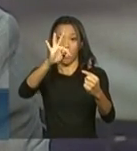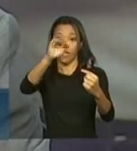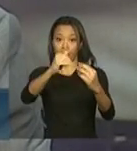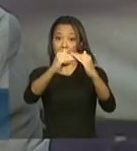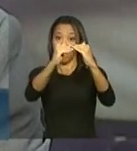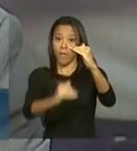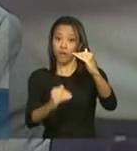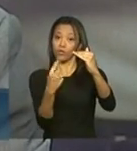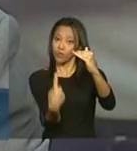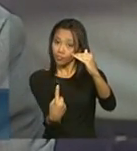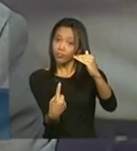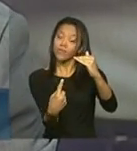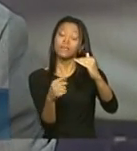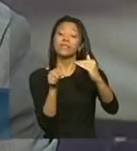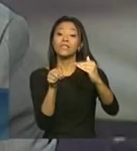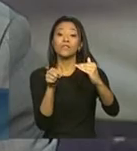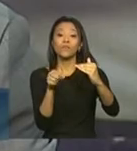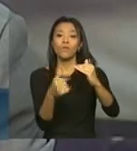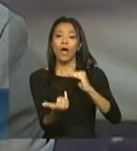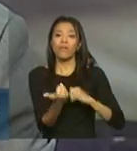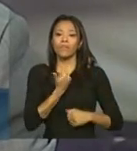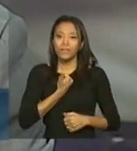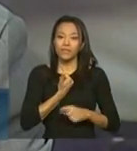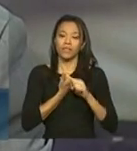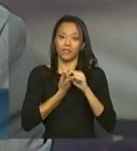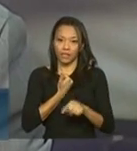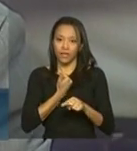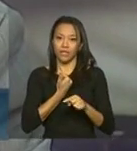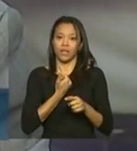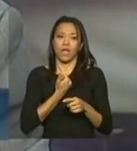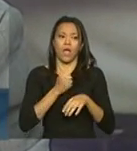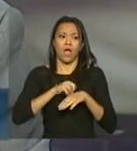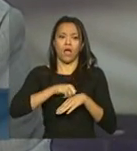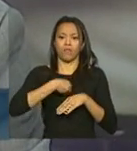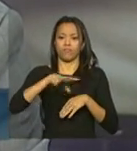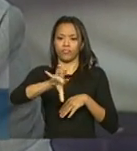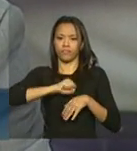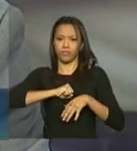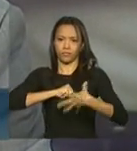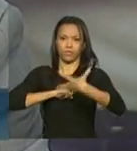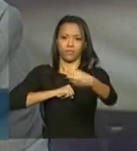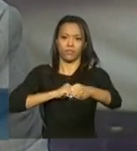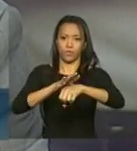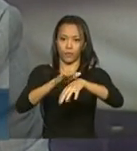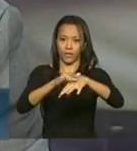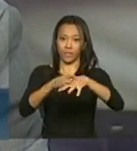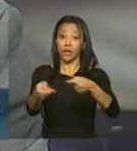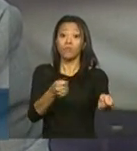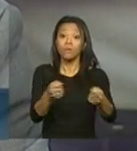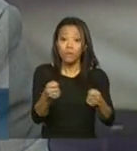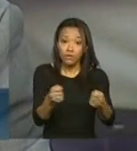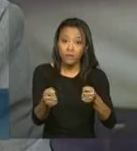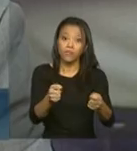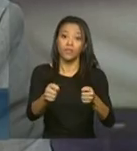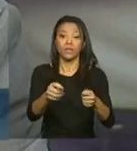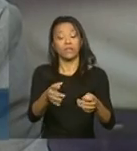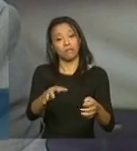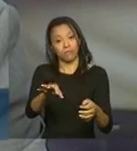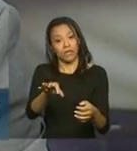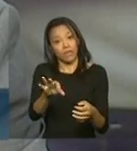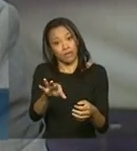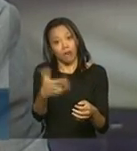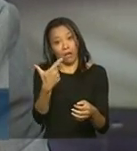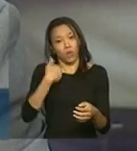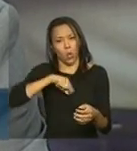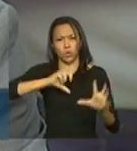que indica a eliminação da transmissão sustentada, ou seja, extremamente importante. Talvez nós não consigamos erradicar